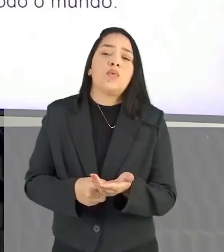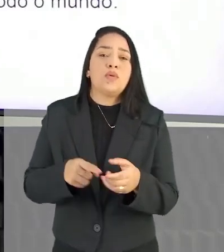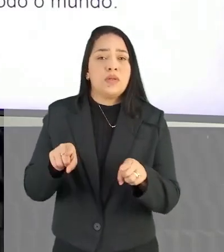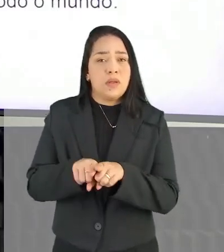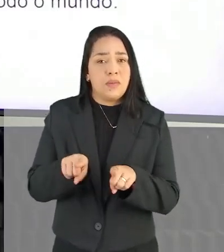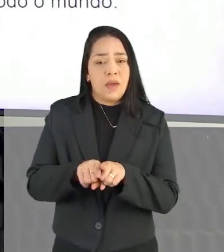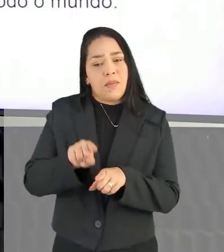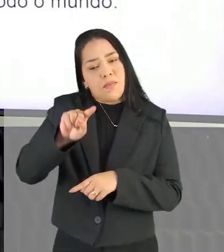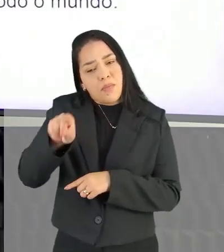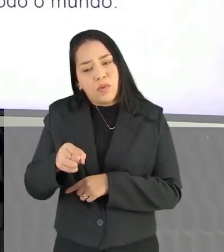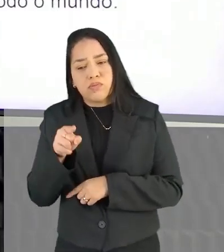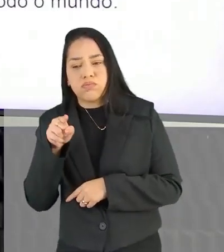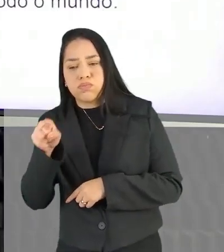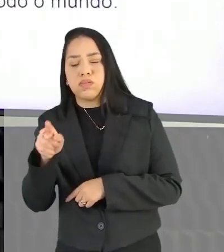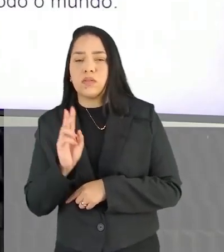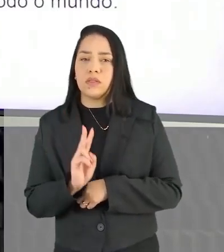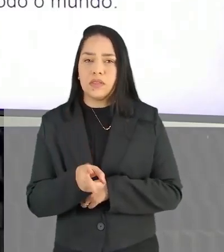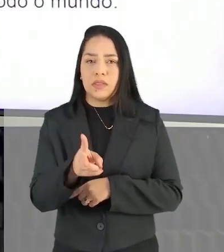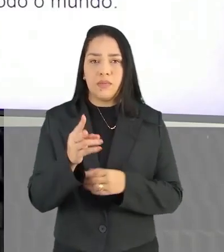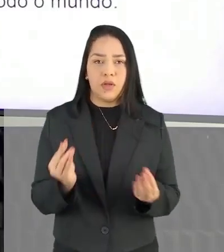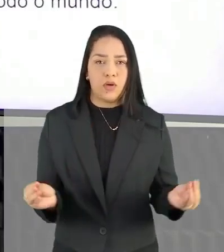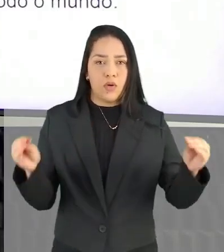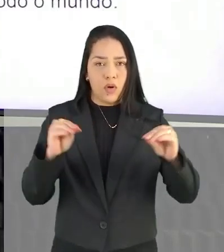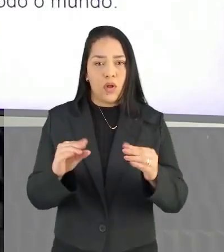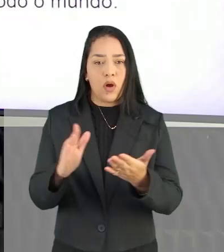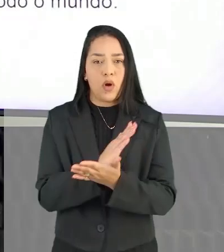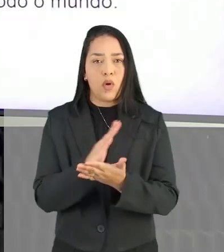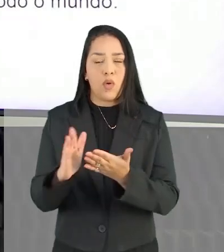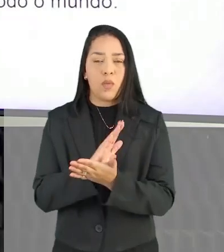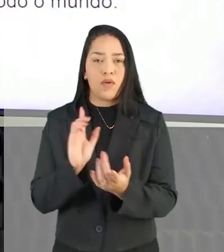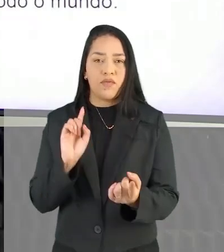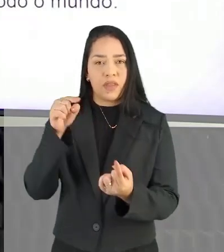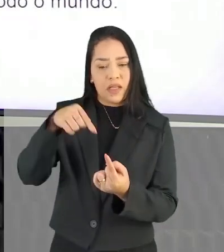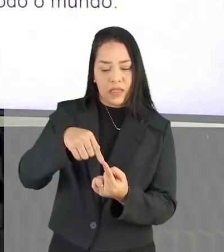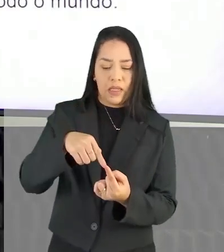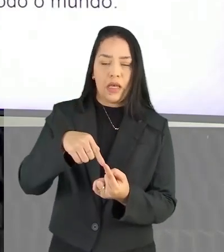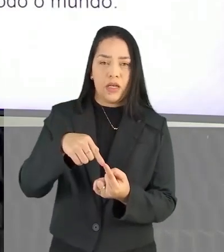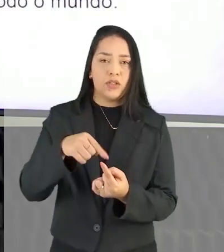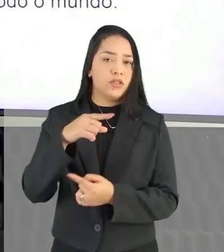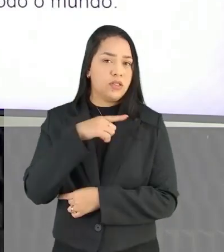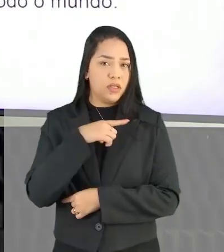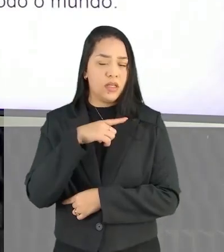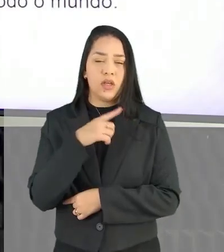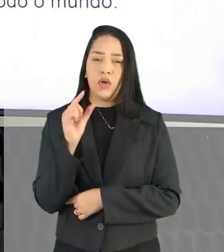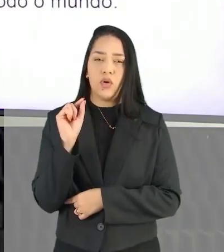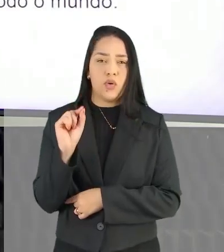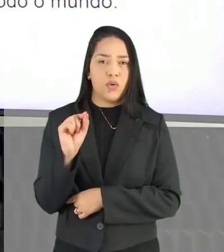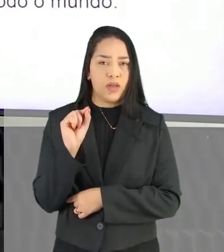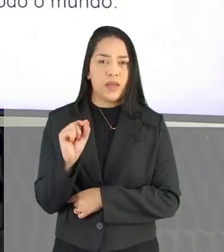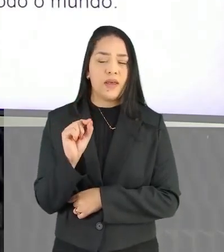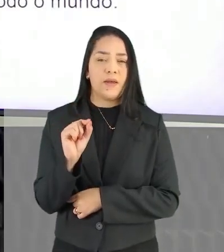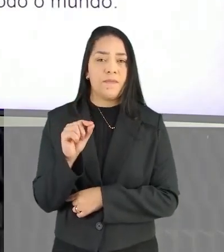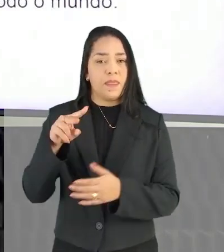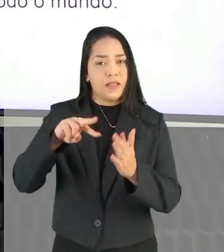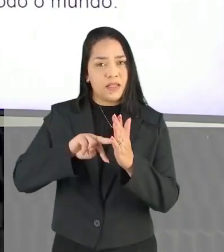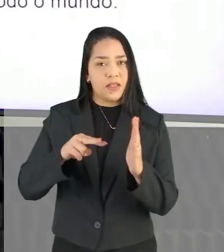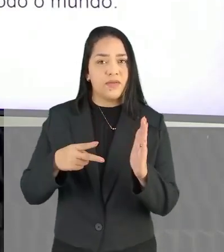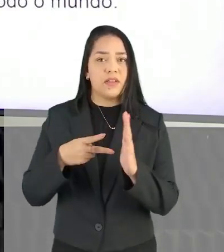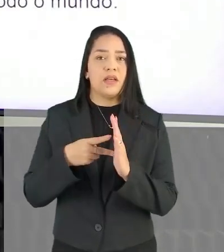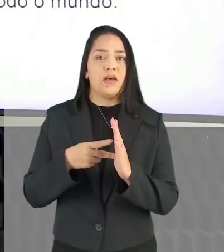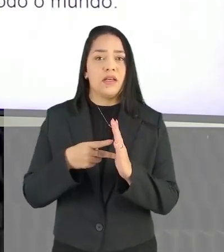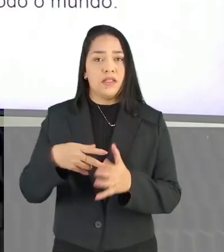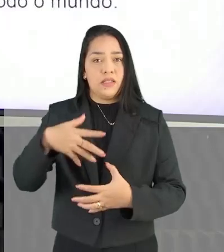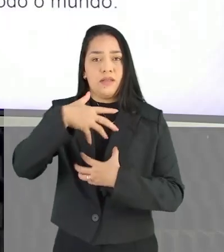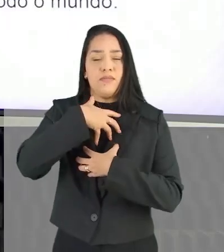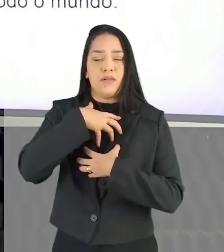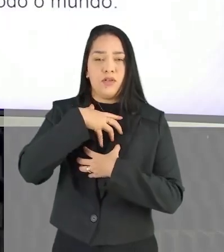vezes uma pontuação, sempre o autor coloca com alguma finalidade para ter uma repercussão de significado, de semântica